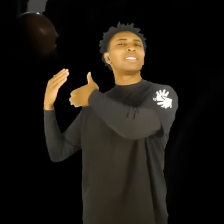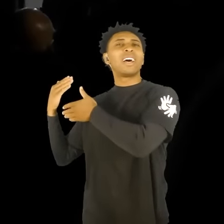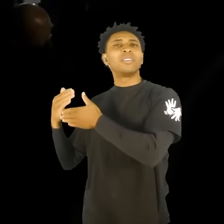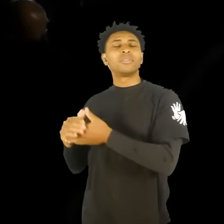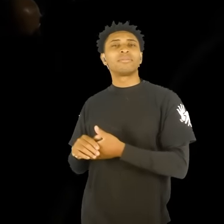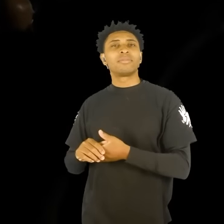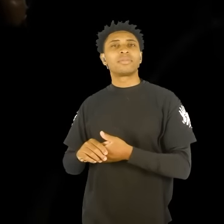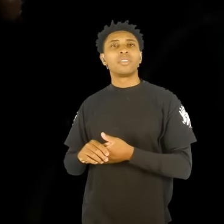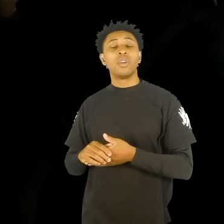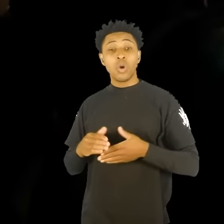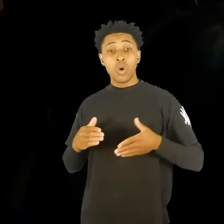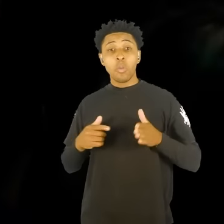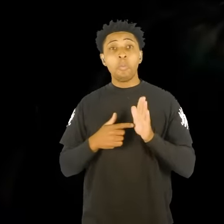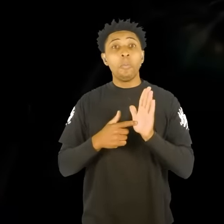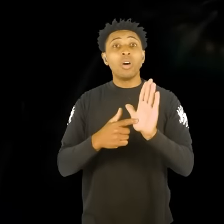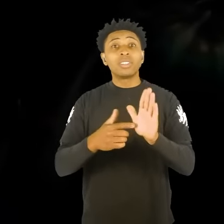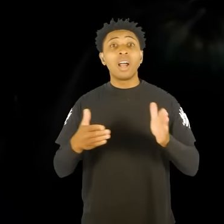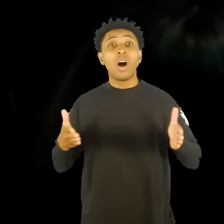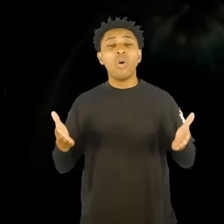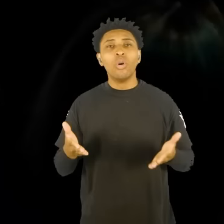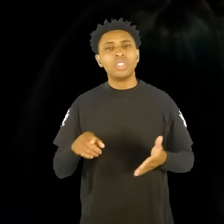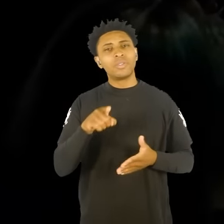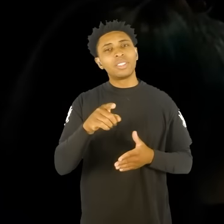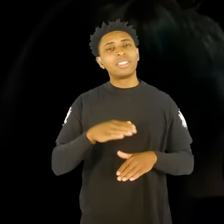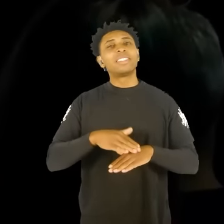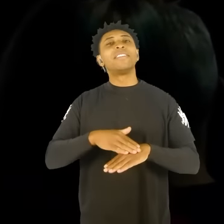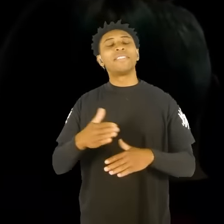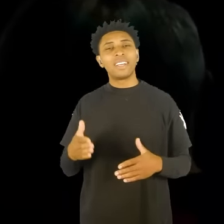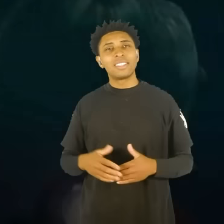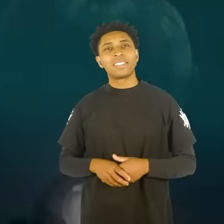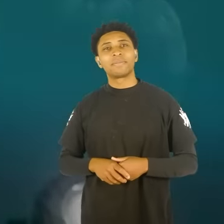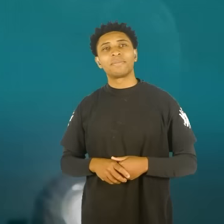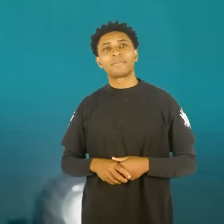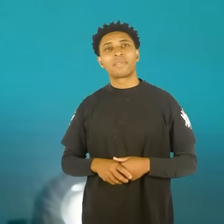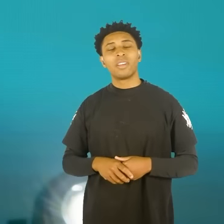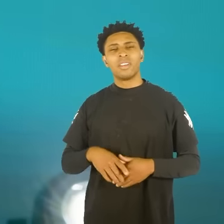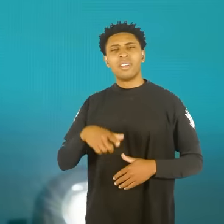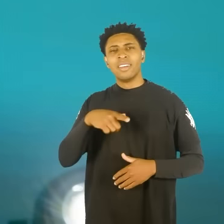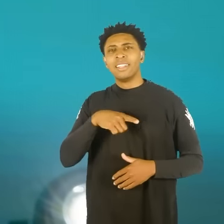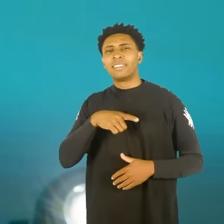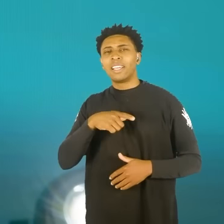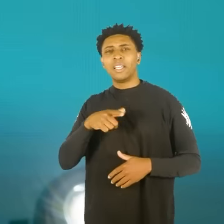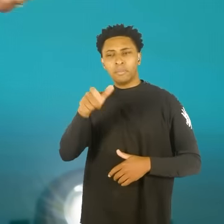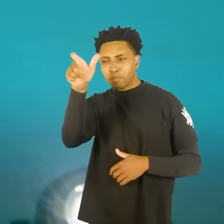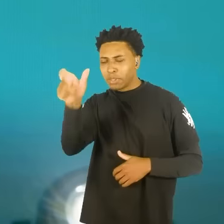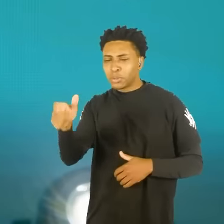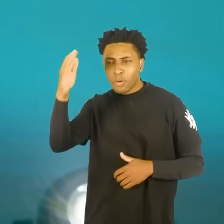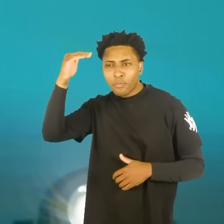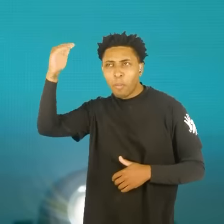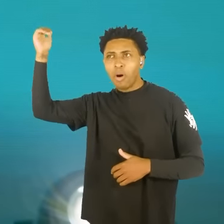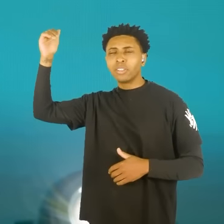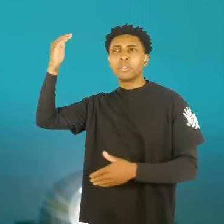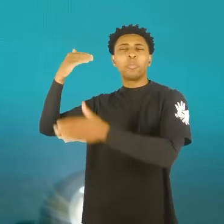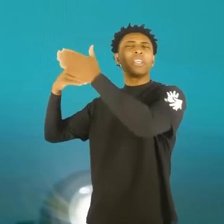foi, não é mais nada hoje. Silvio Santos só apresentou muito programa de TV, hoje não é mais nada. E assim é a vida, vai passando, é quem você